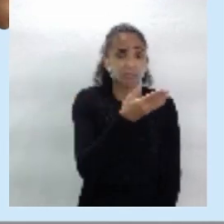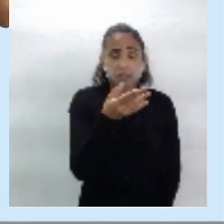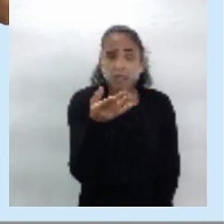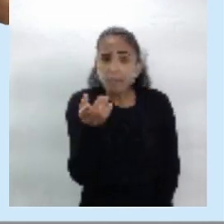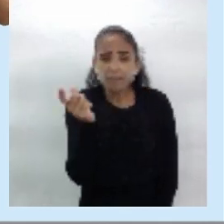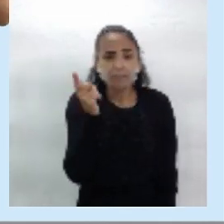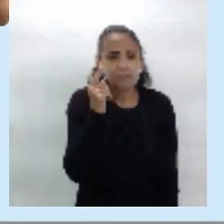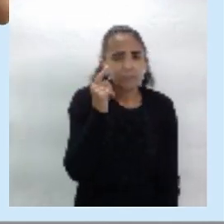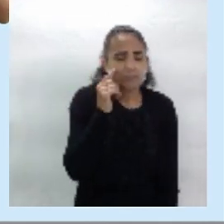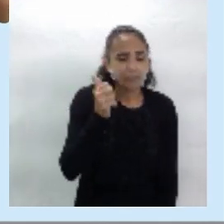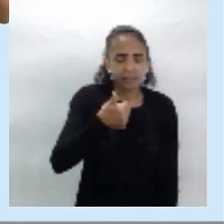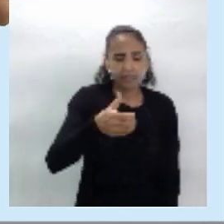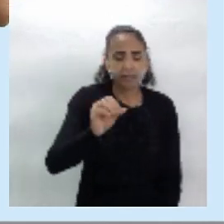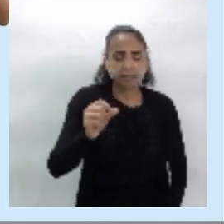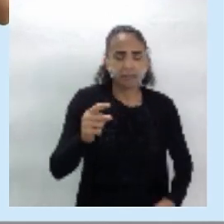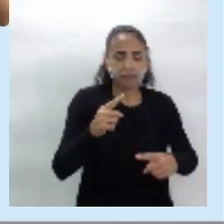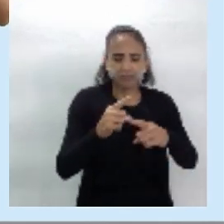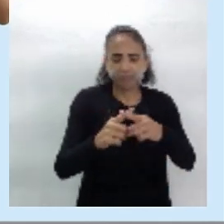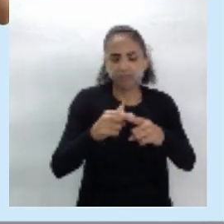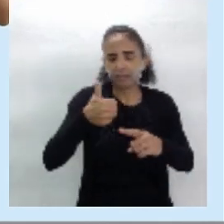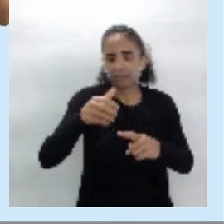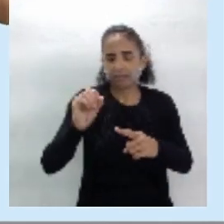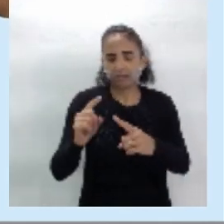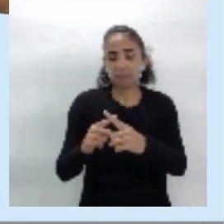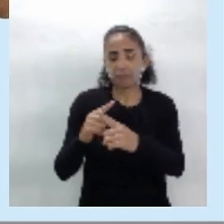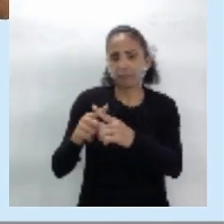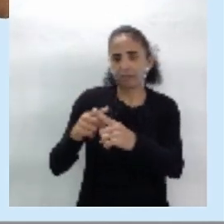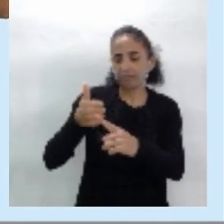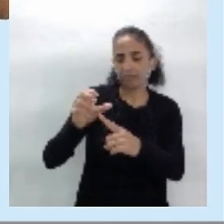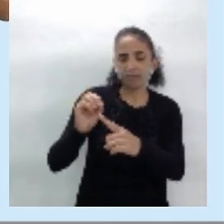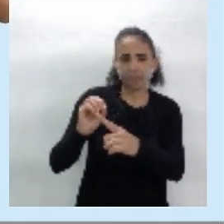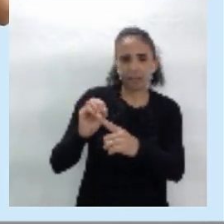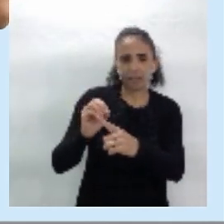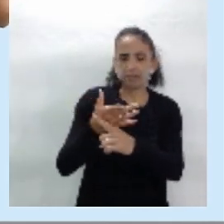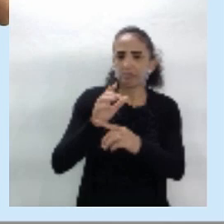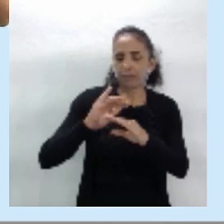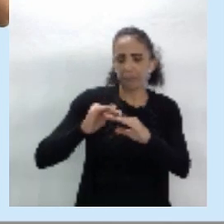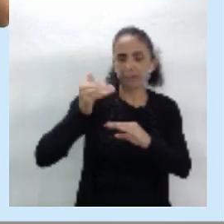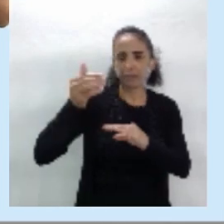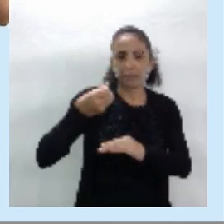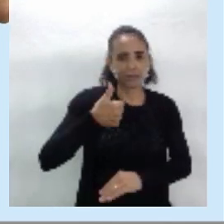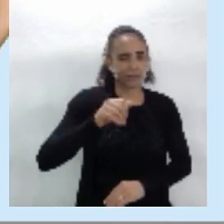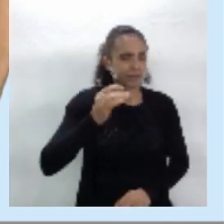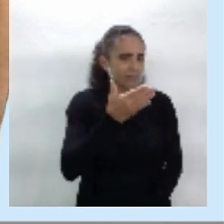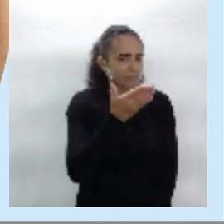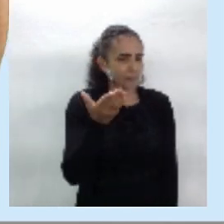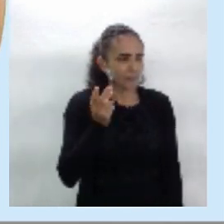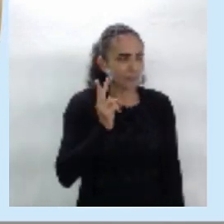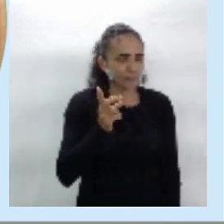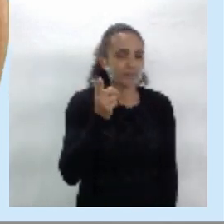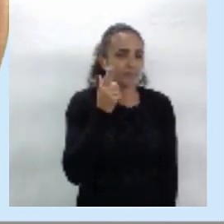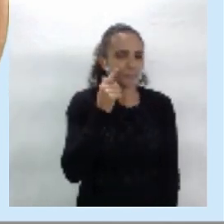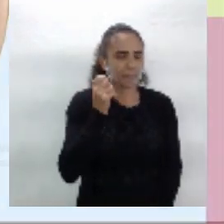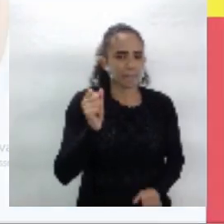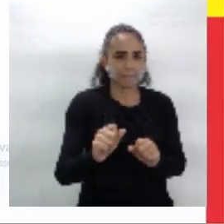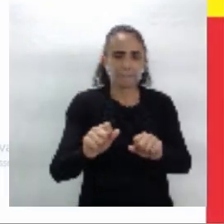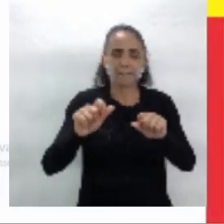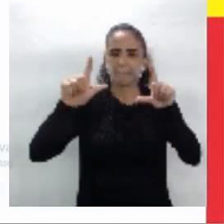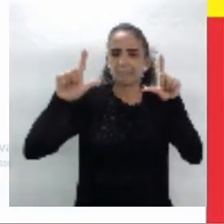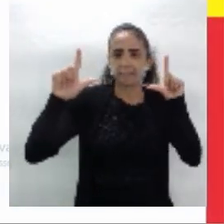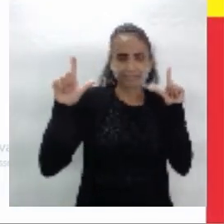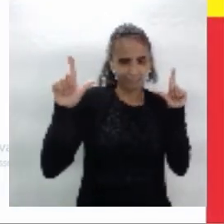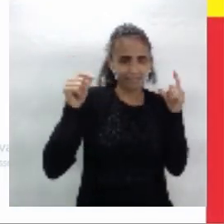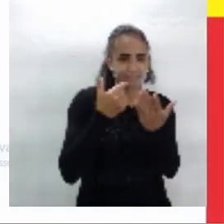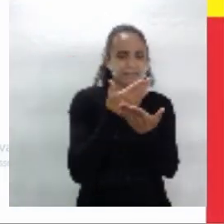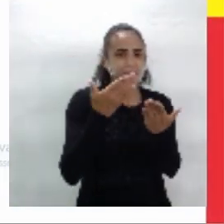fica 10 vezes 10 vezes 10. Então, 10 e o 3 em cima. Beleza? Então, veja aí na tela de vocês o